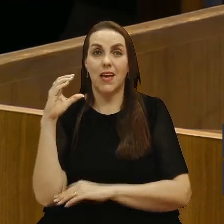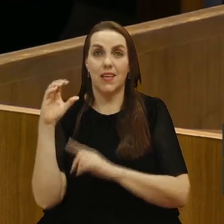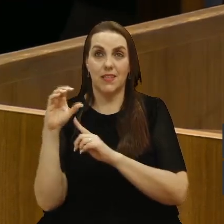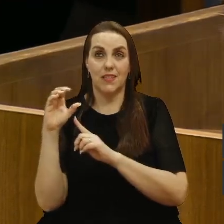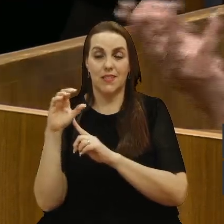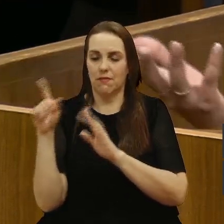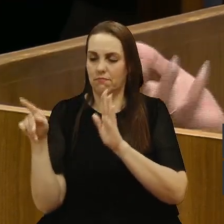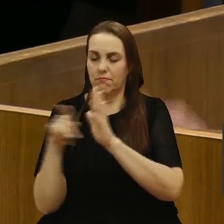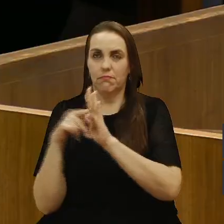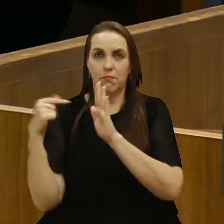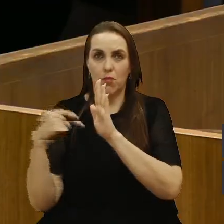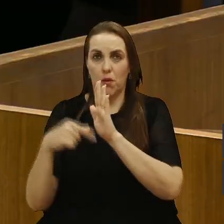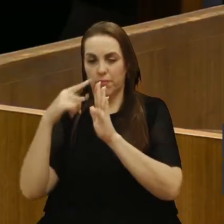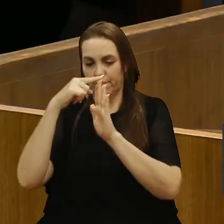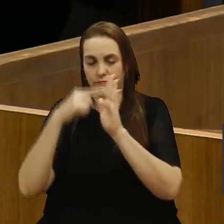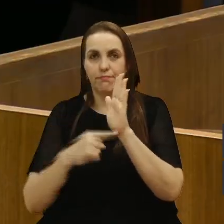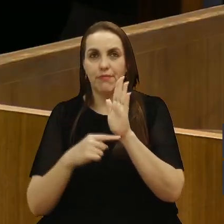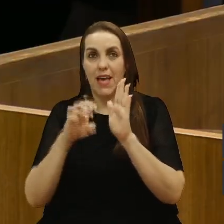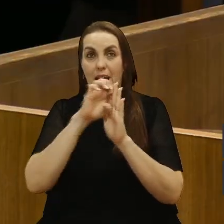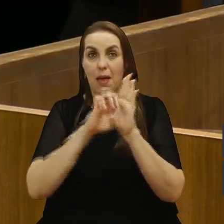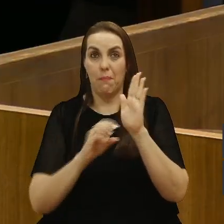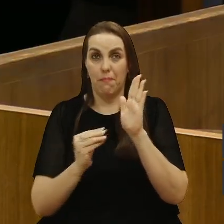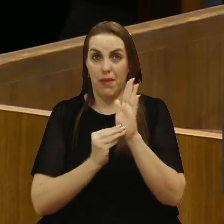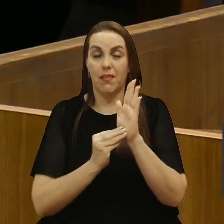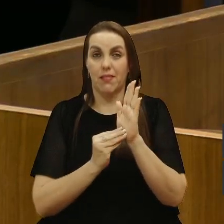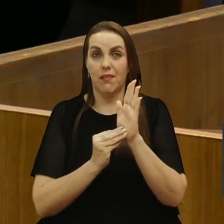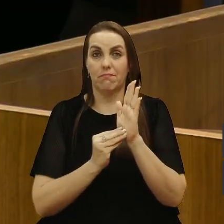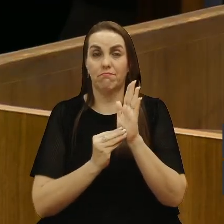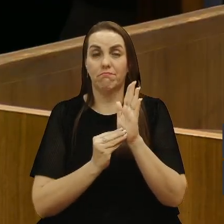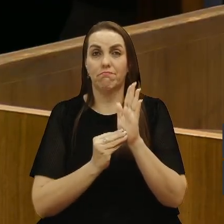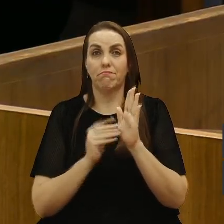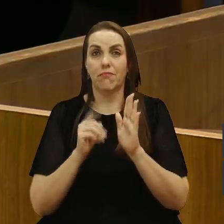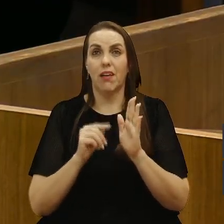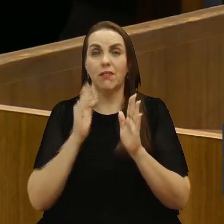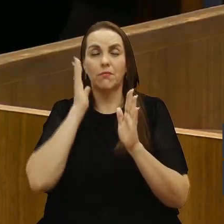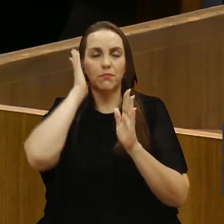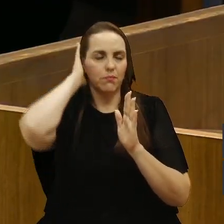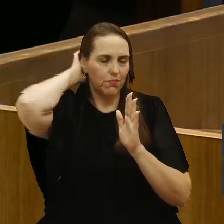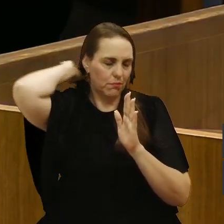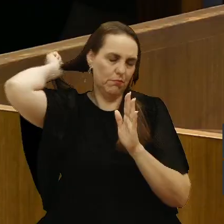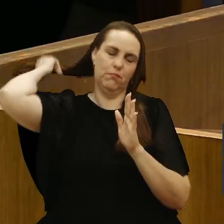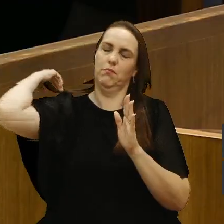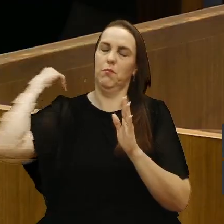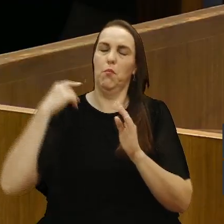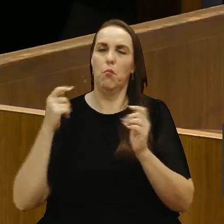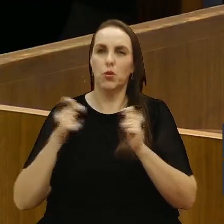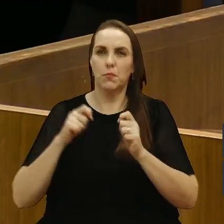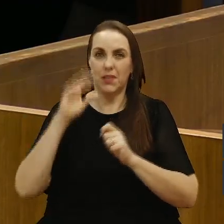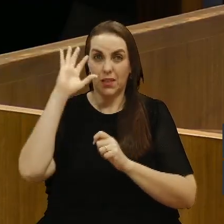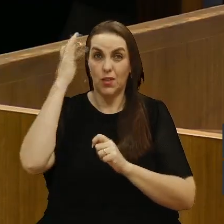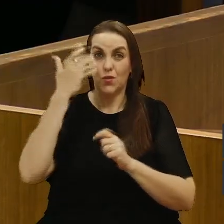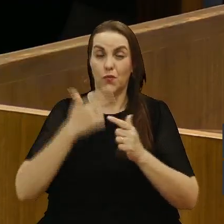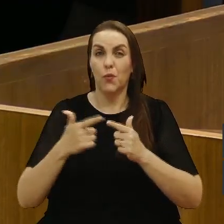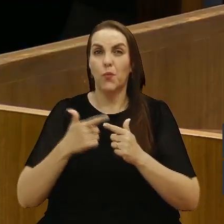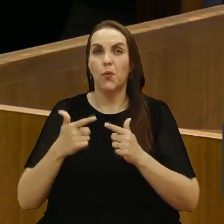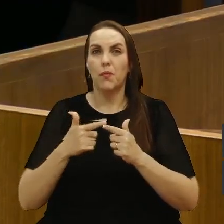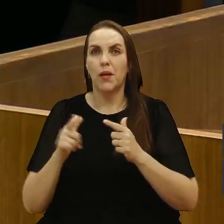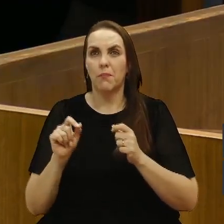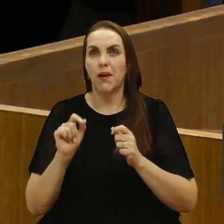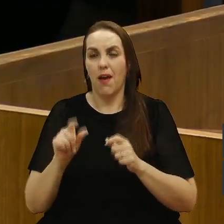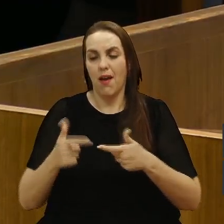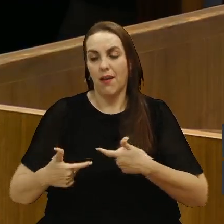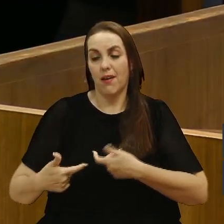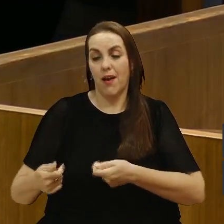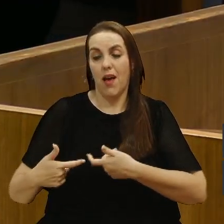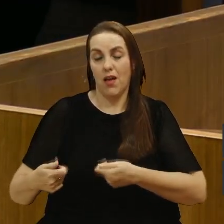uma emenda, por exemplo, uma emenda parlamentar, poderia resolver esse problema relacionado ao ônus